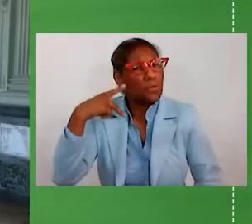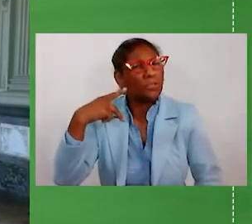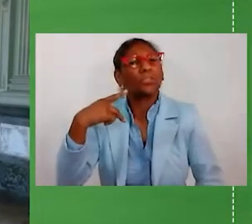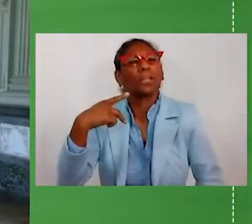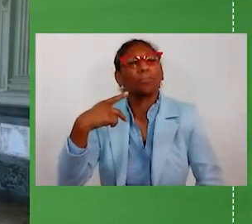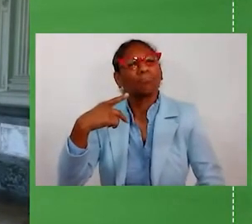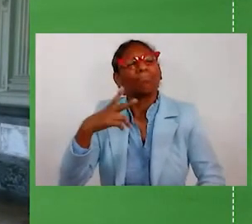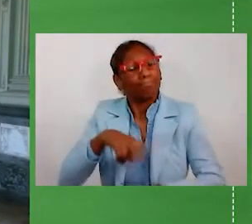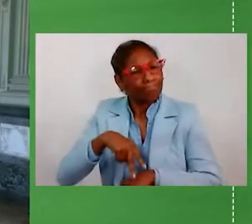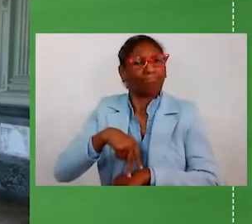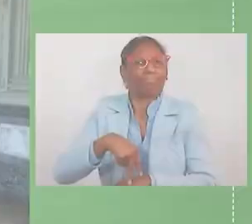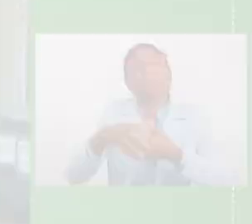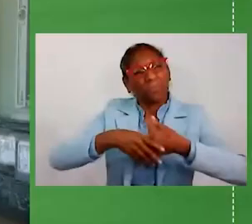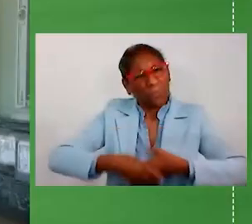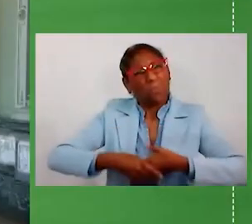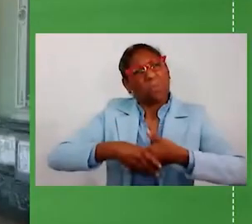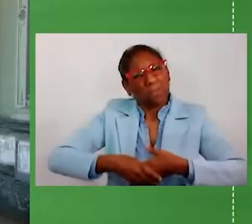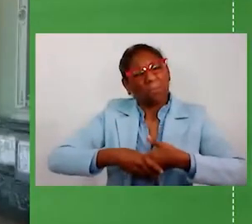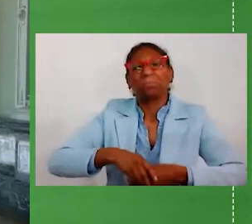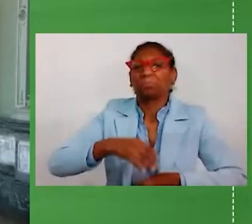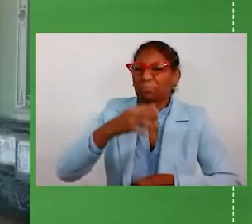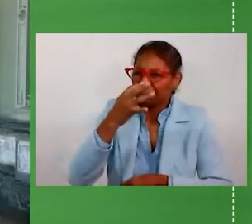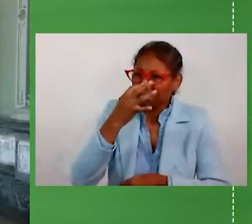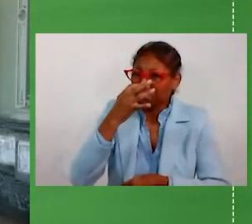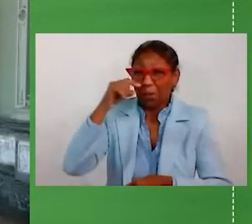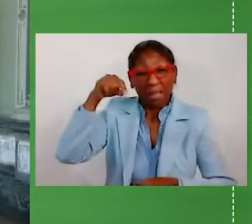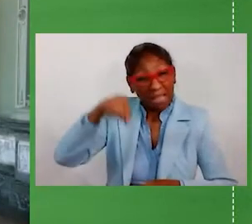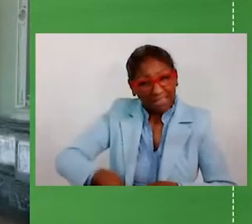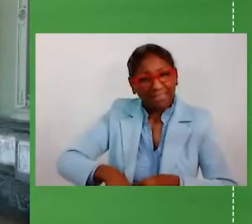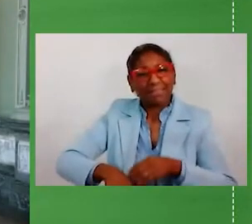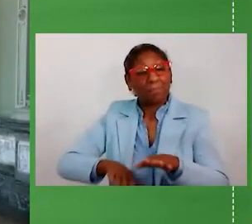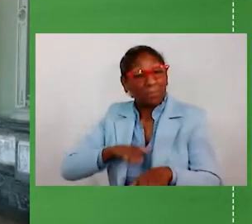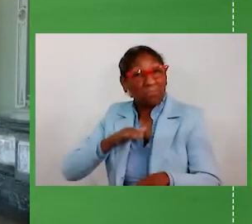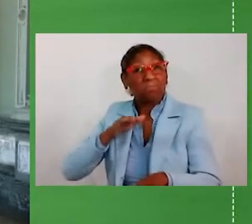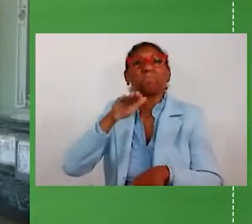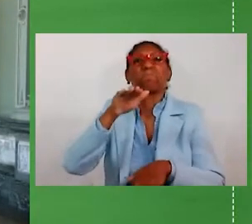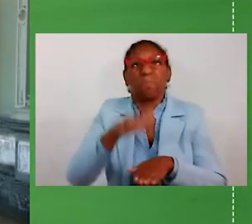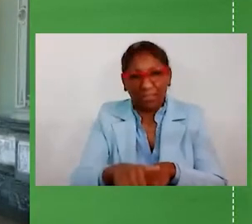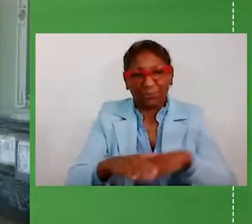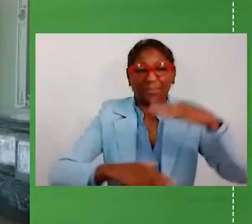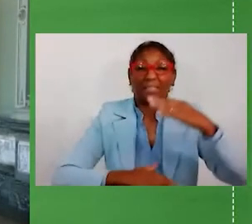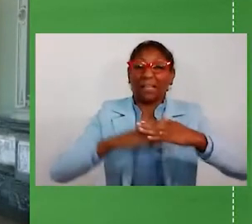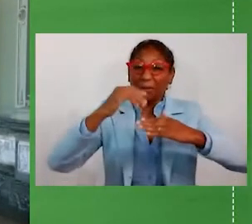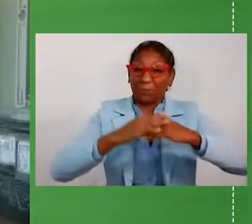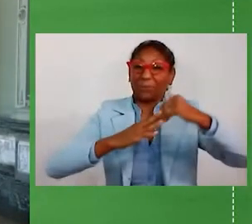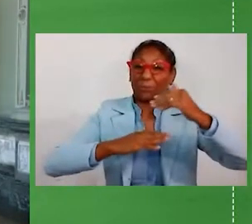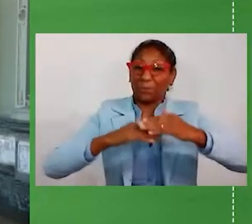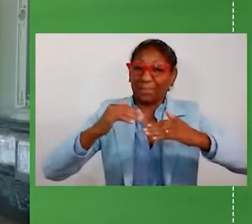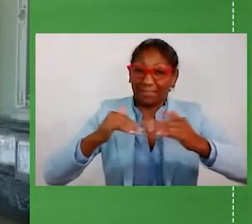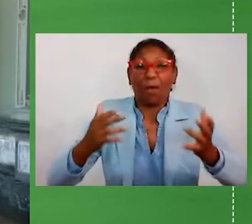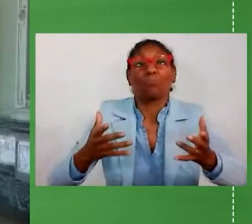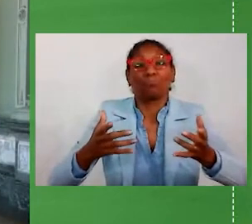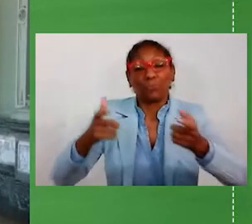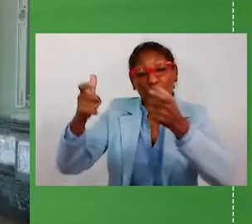que move, política que inspira. Este é mais um passo na construção de um